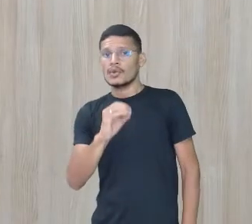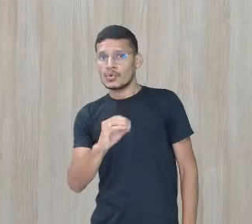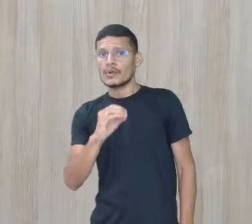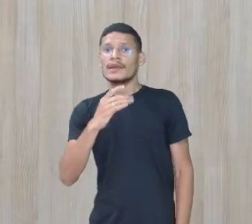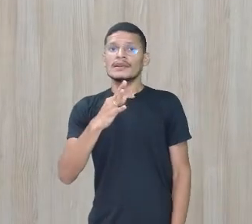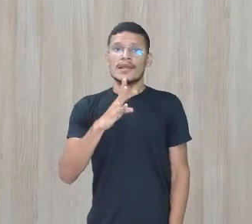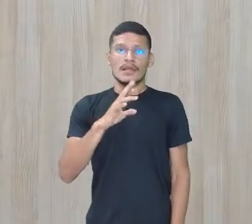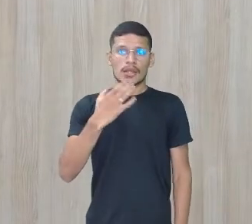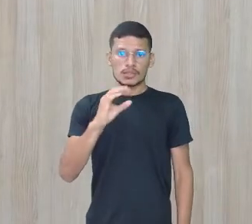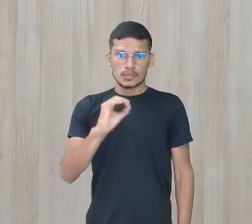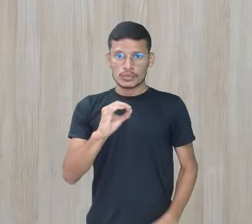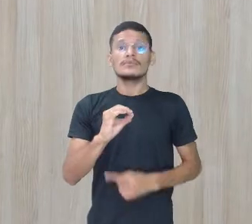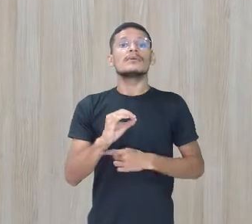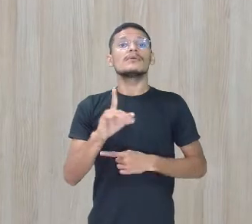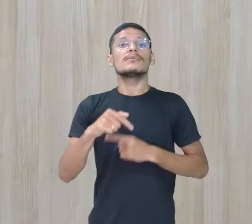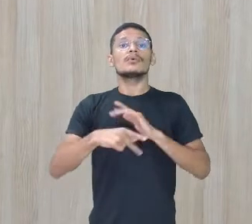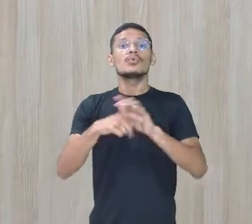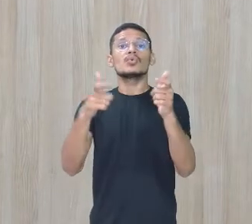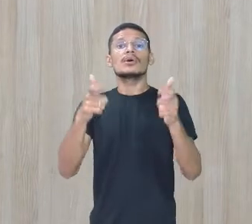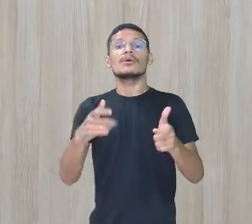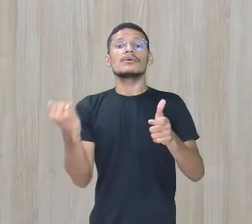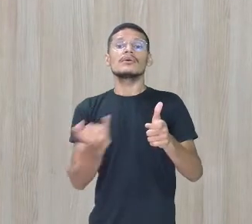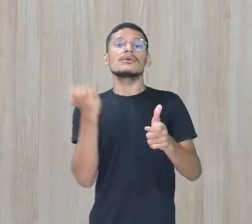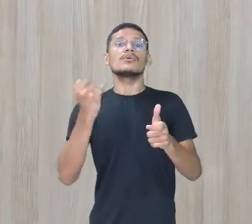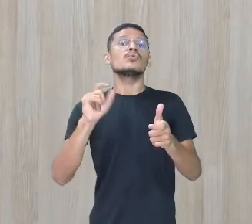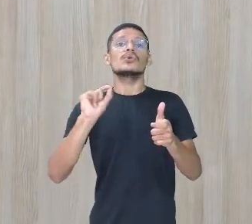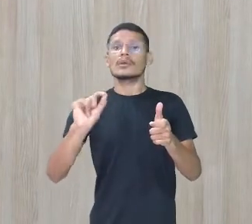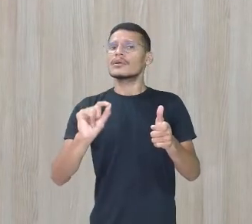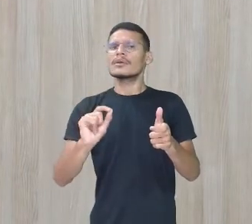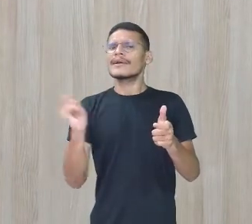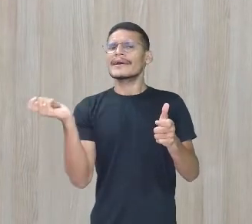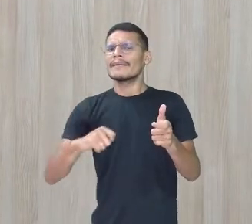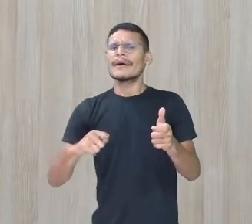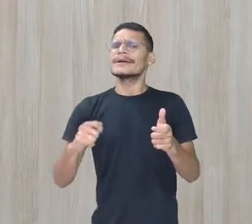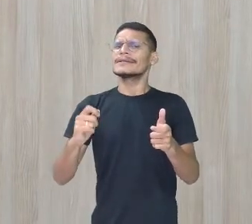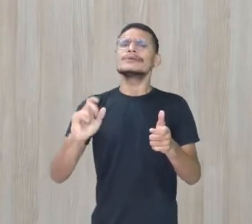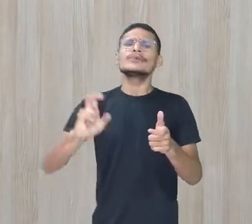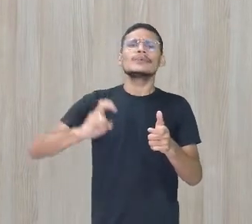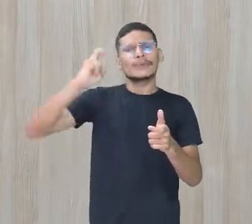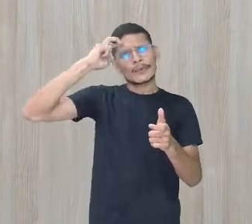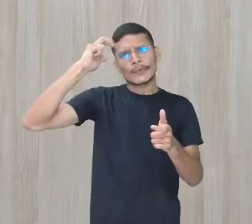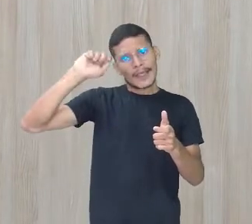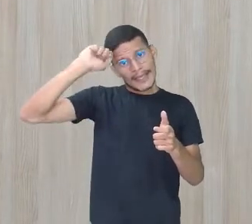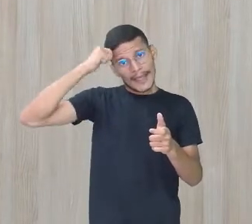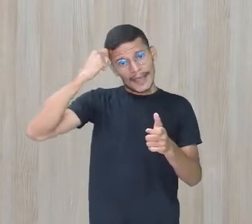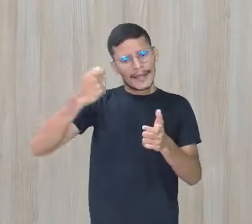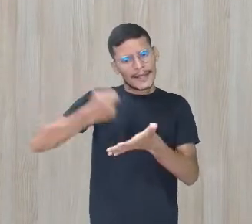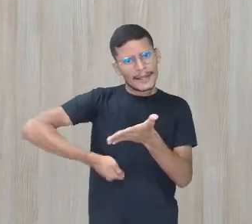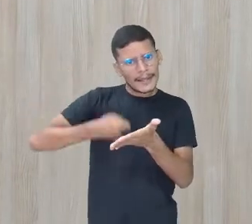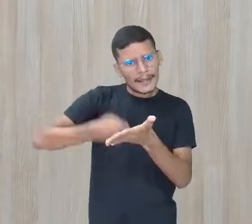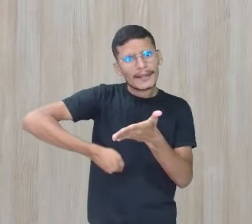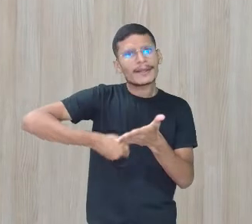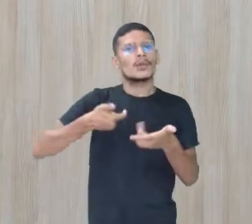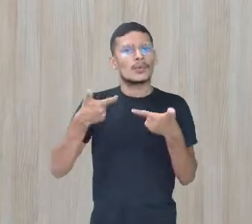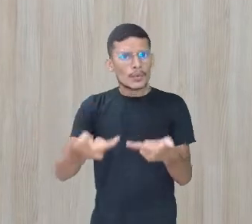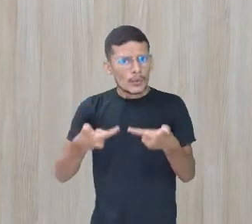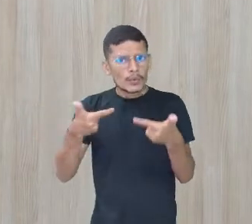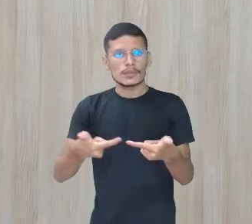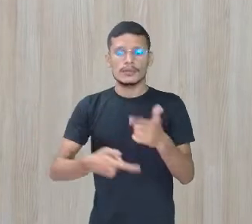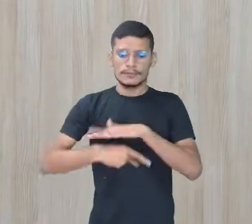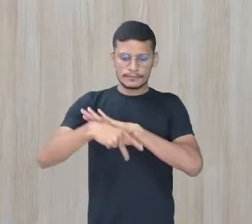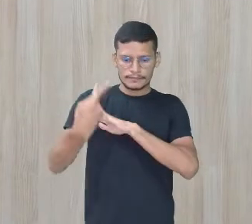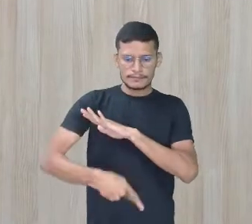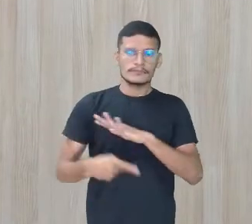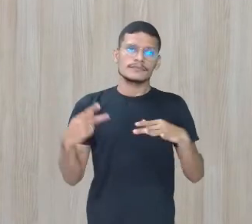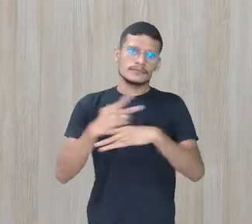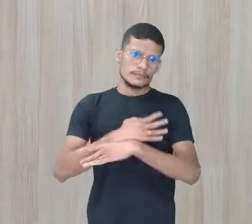O Pátio do Terço, gente, é um lugar muito importante dessa cultura negra, de resistência, né, de luta aqui